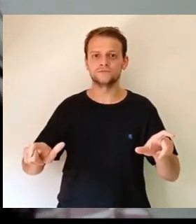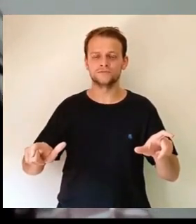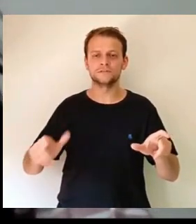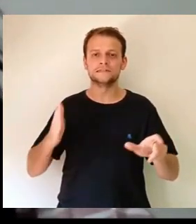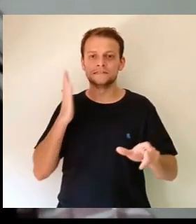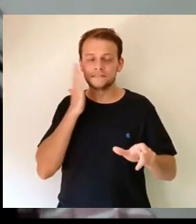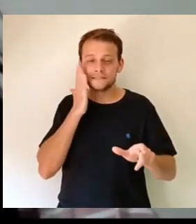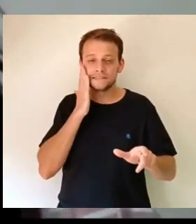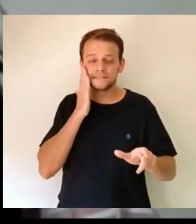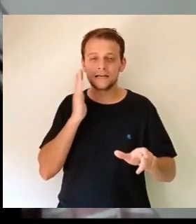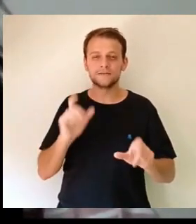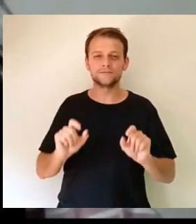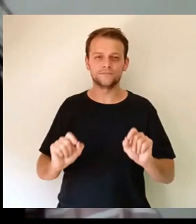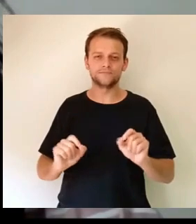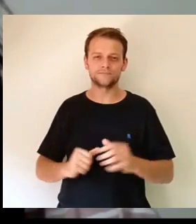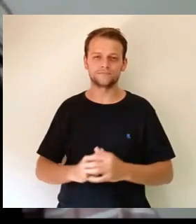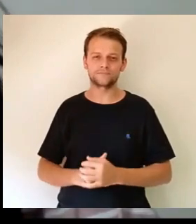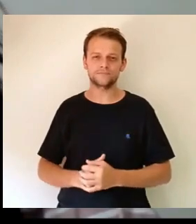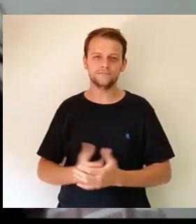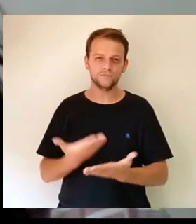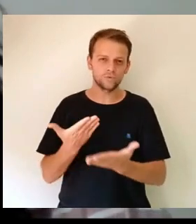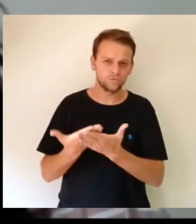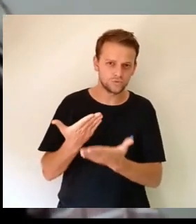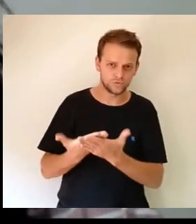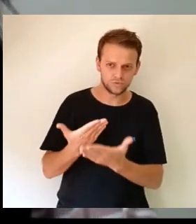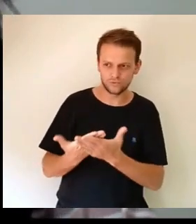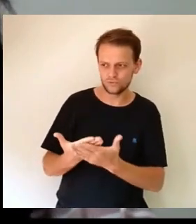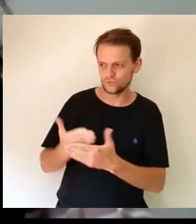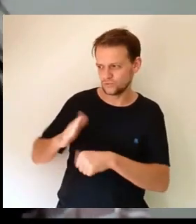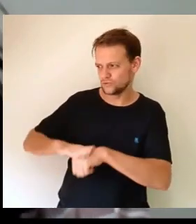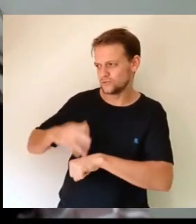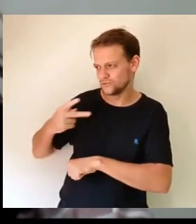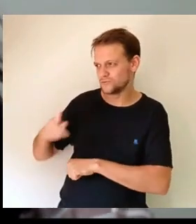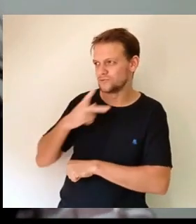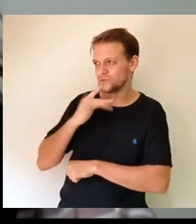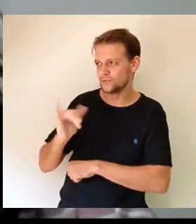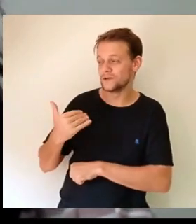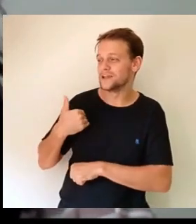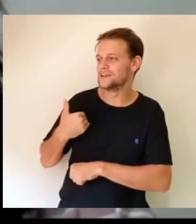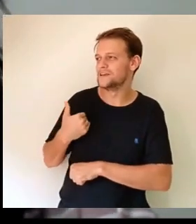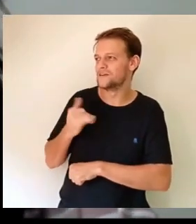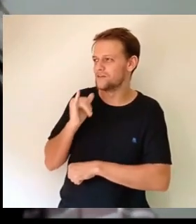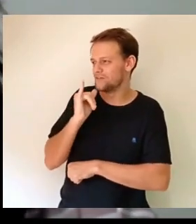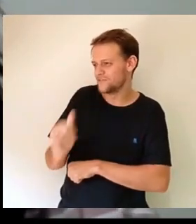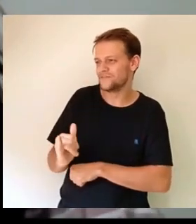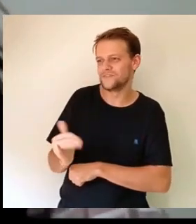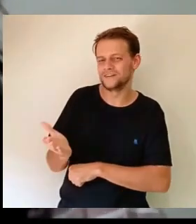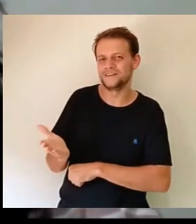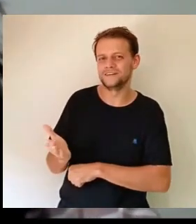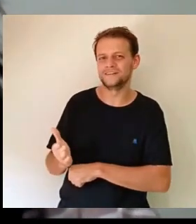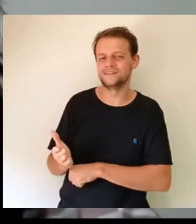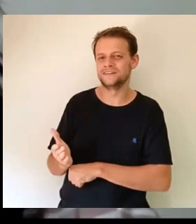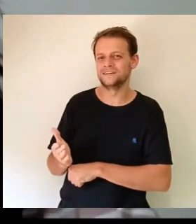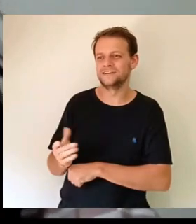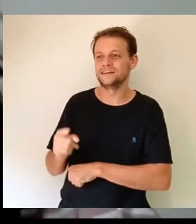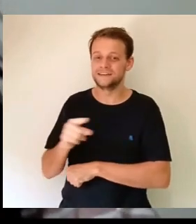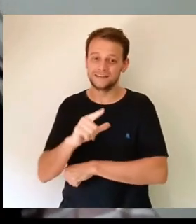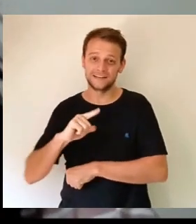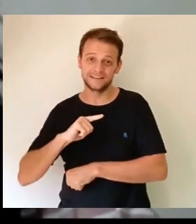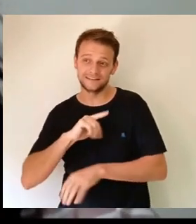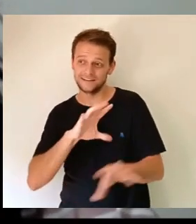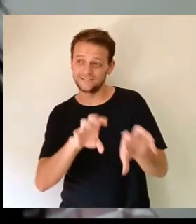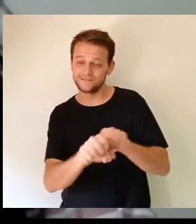estão em luta com esse legado, sabe o quanto que, através dos estudos dele, até comentei com você,